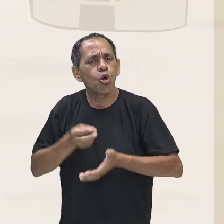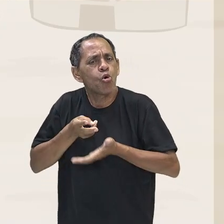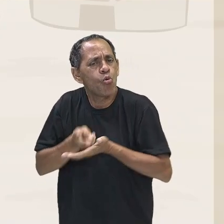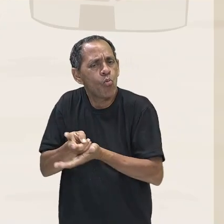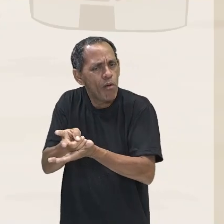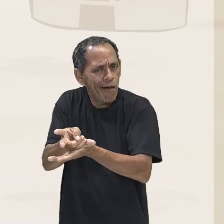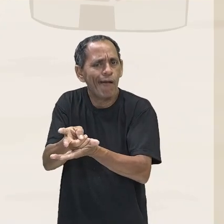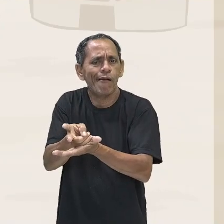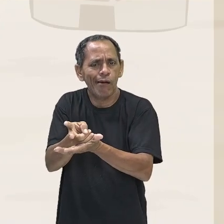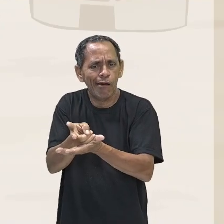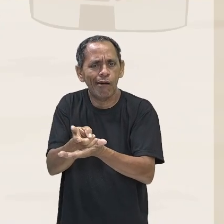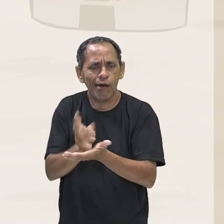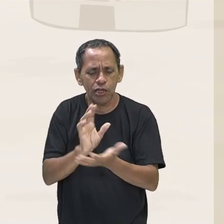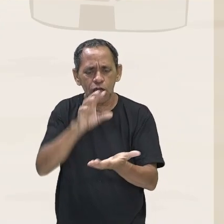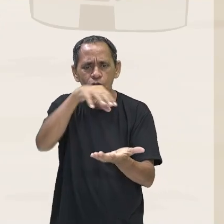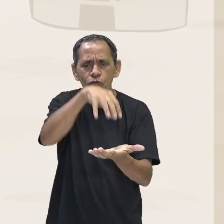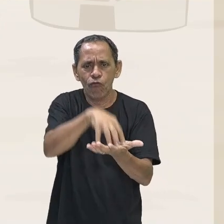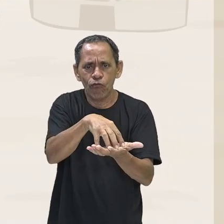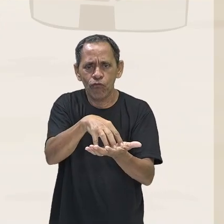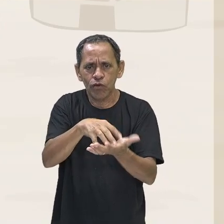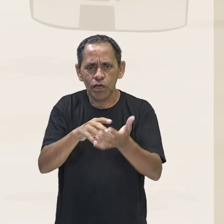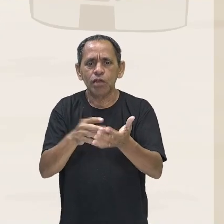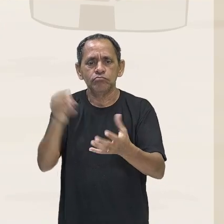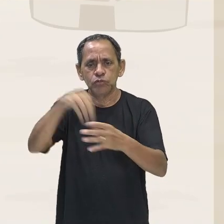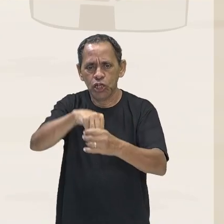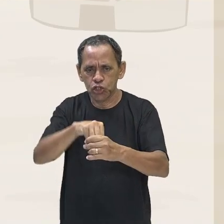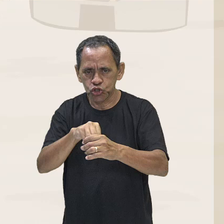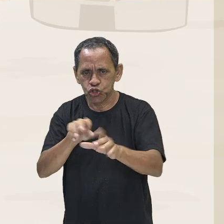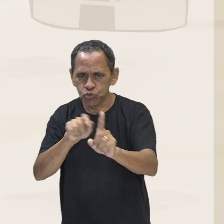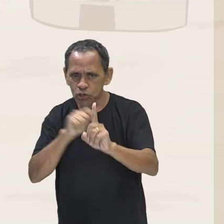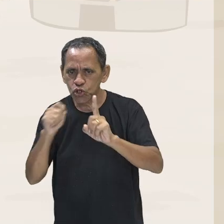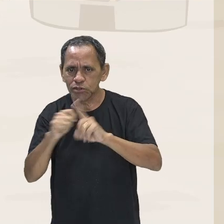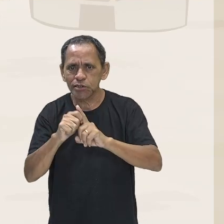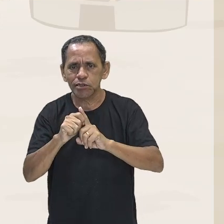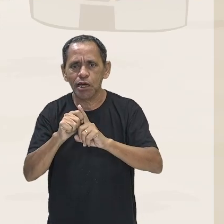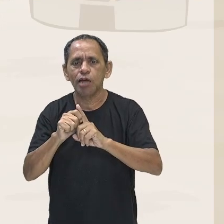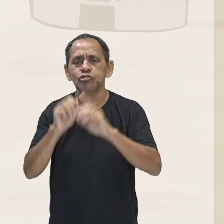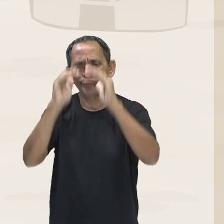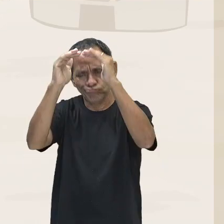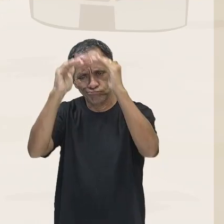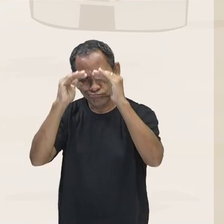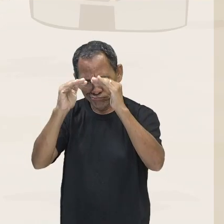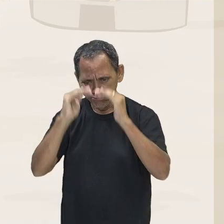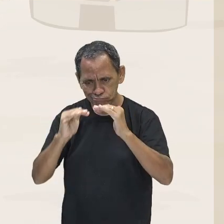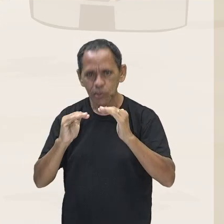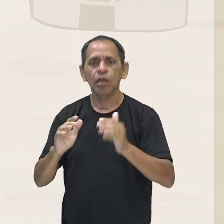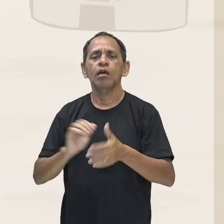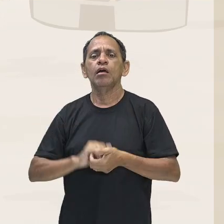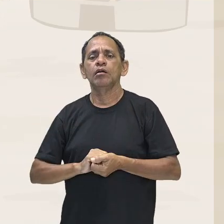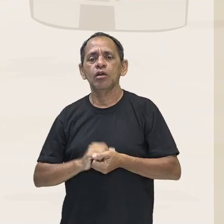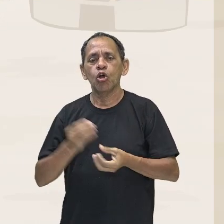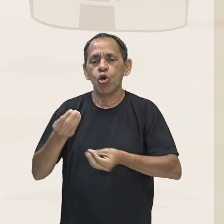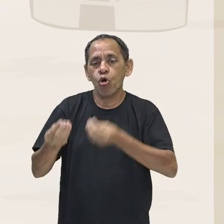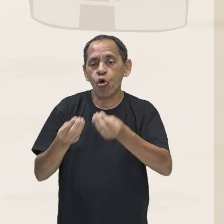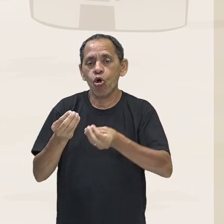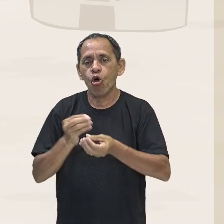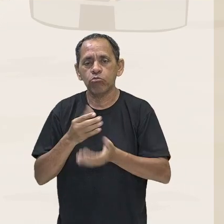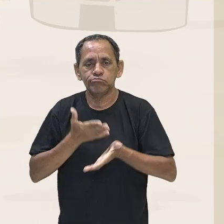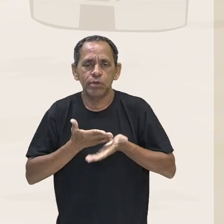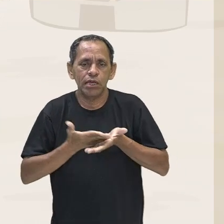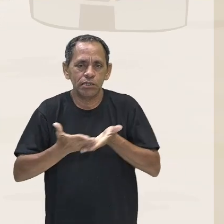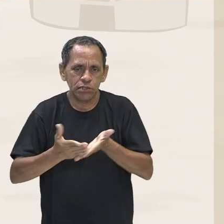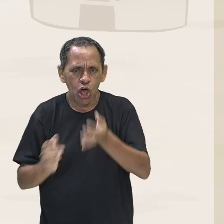ali organizar aquela sociedade, hierarquizar aquela sociedade, que viria, galera, dar início aos